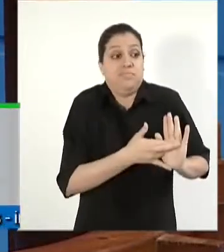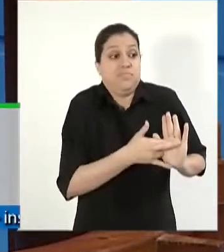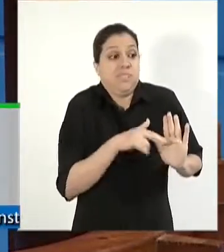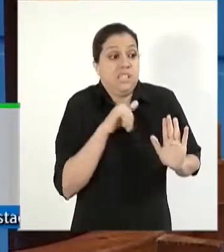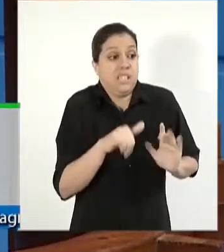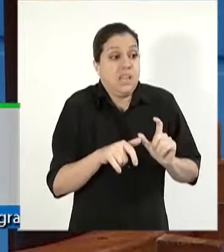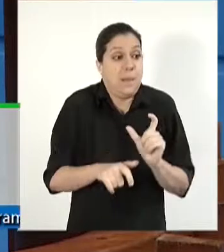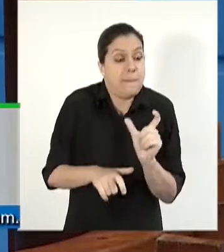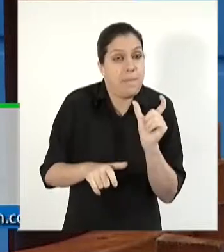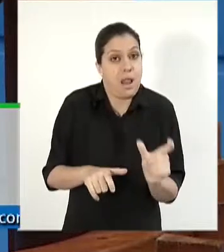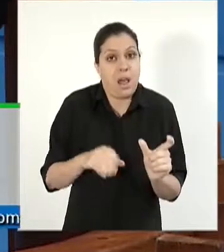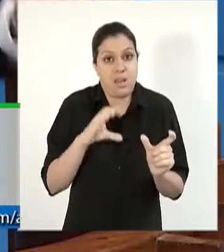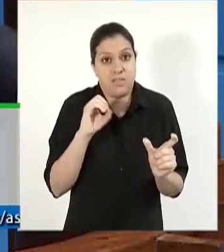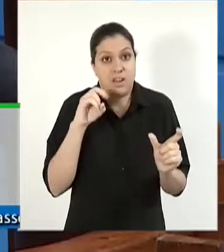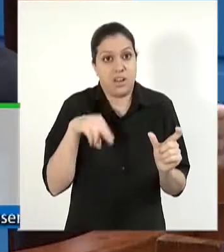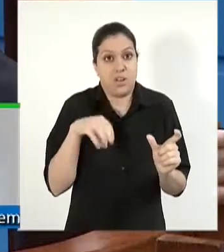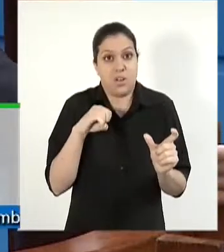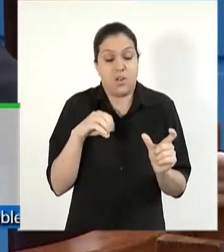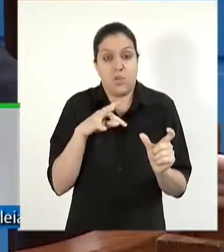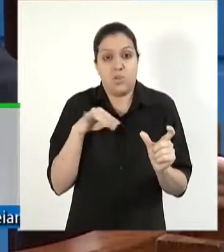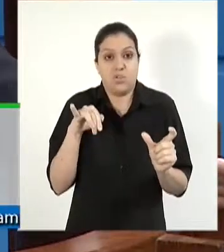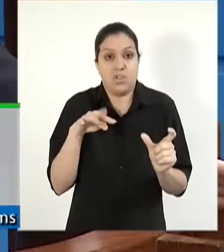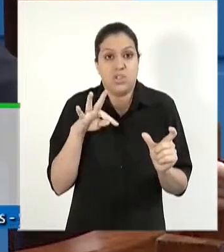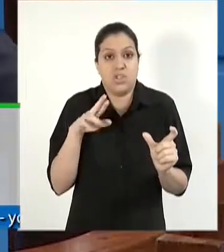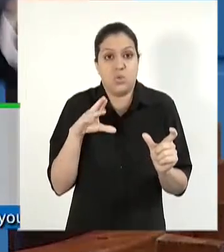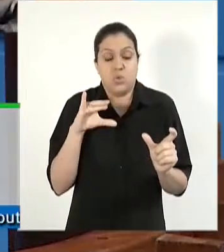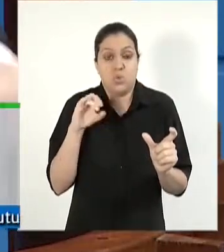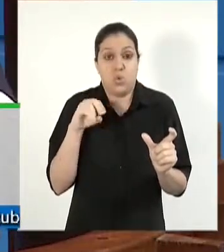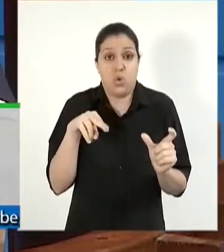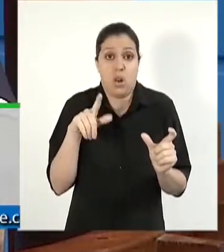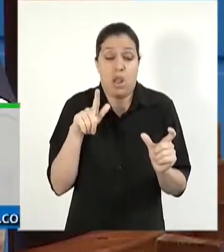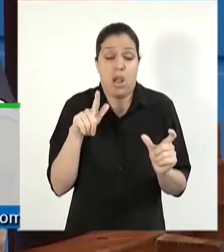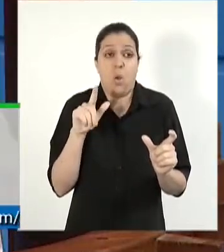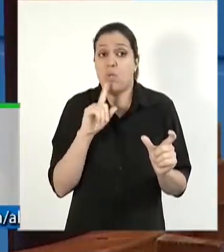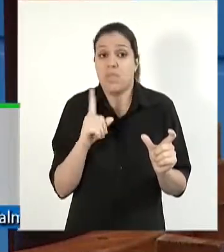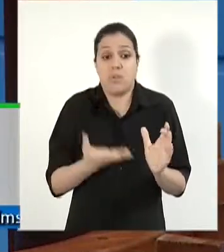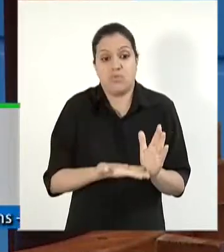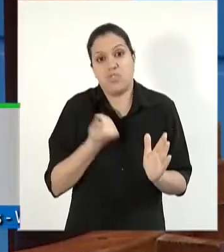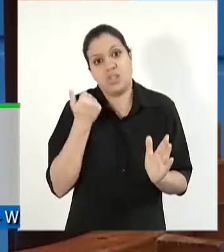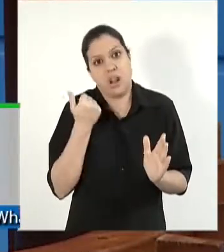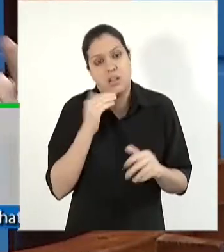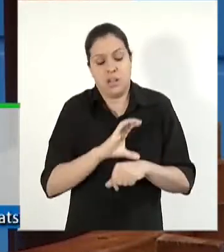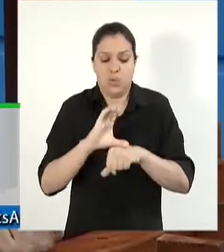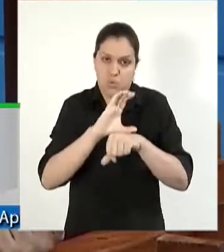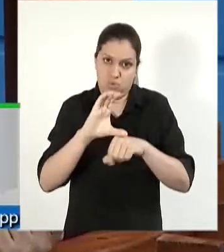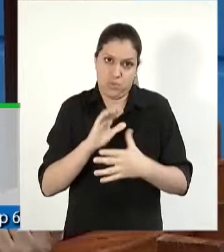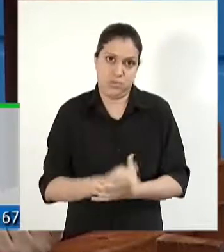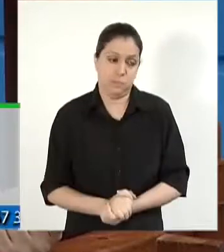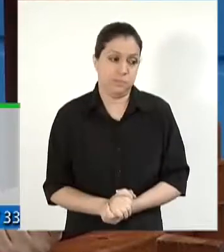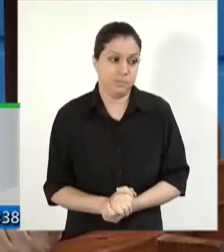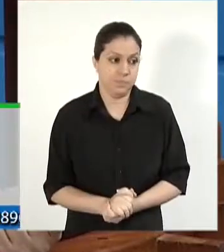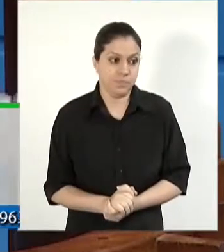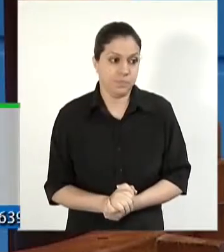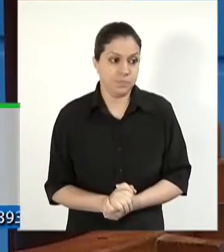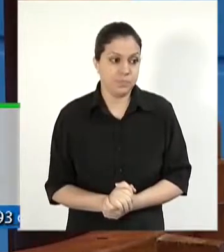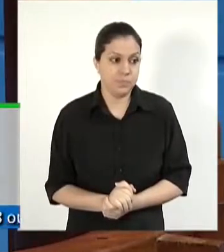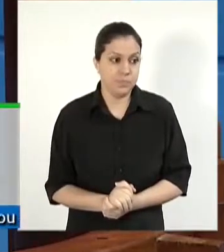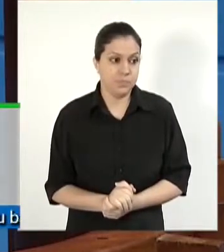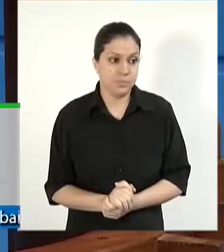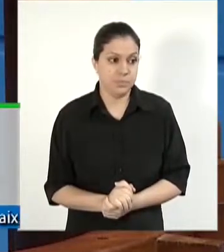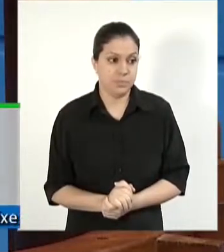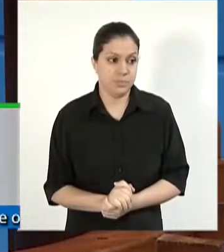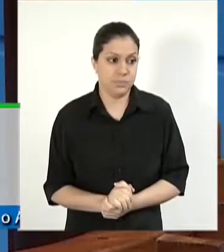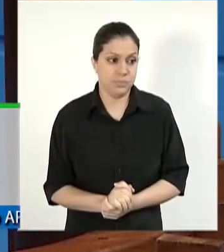palavra constitucional não for tirada da PEC, da Constituição, de maneira que permita uma